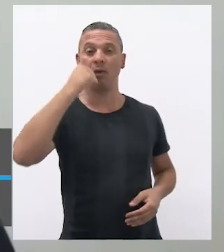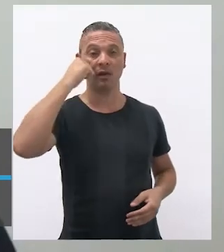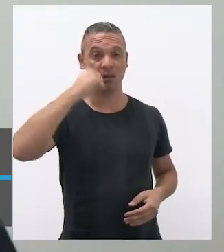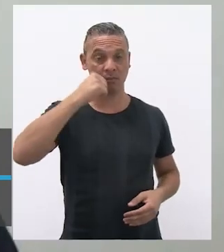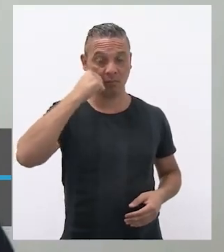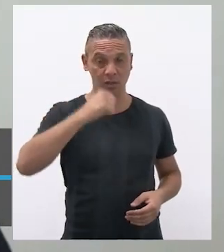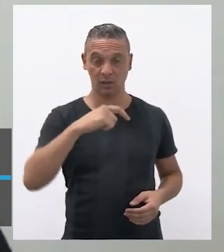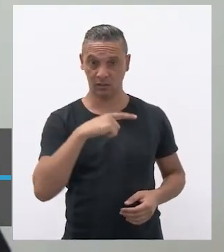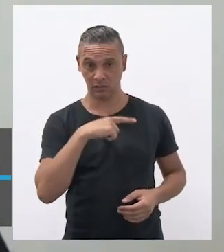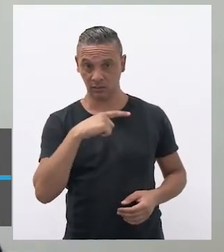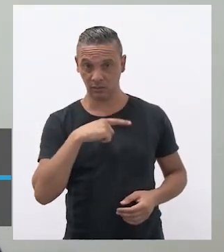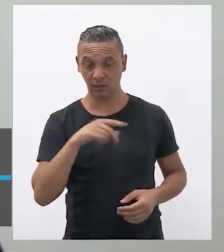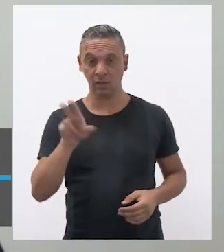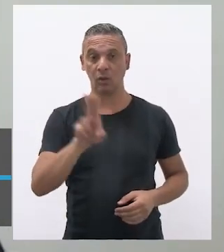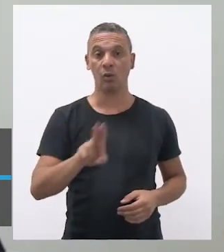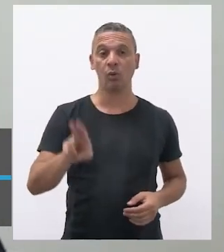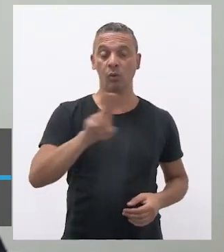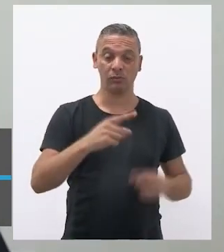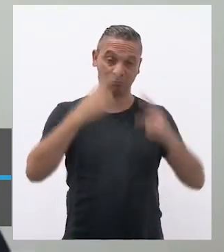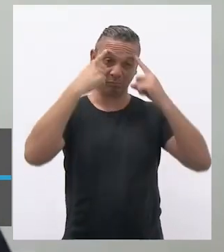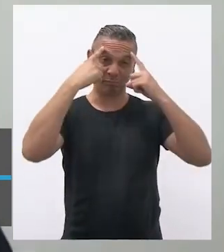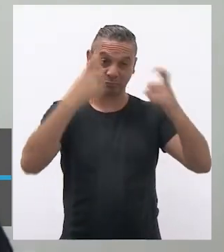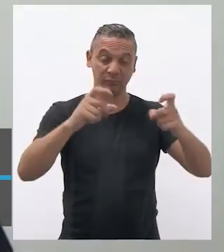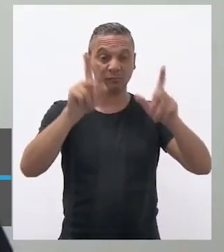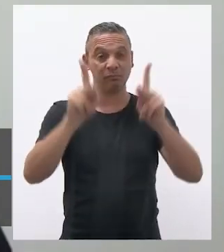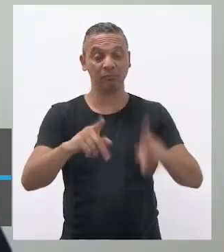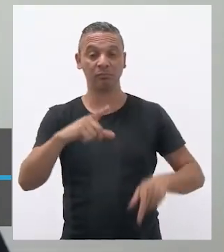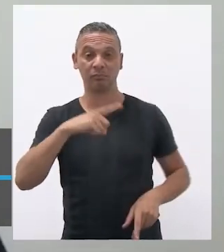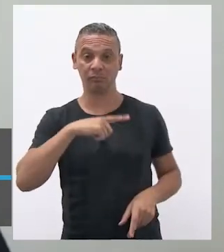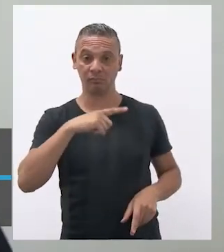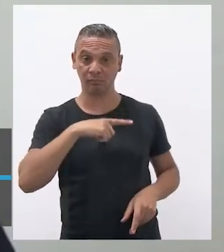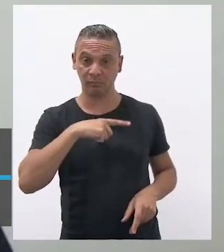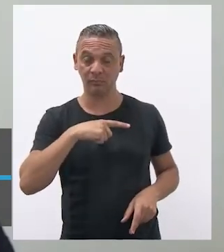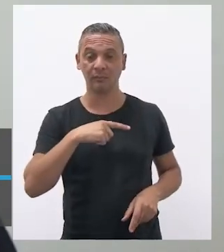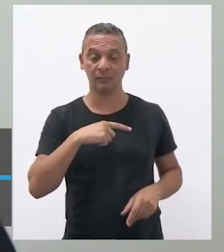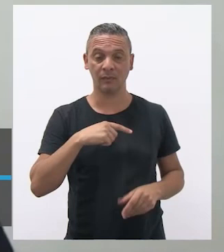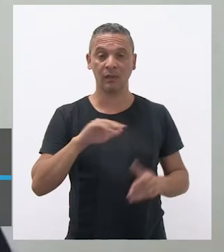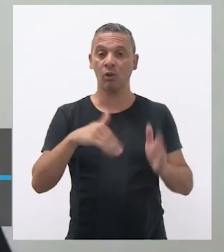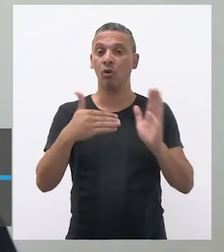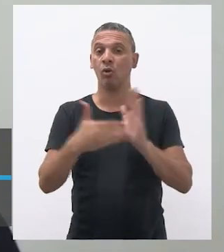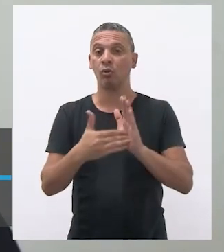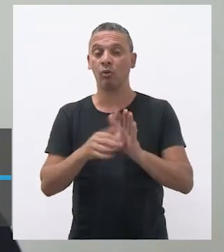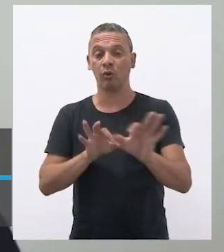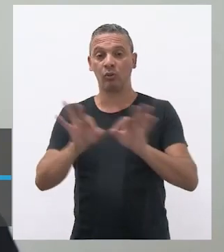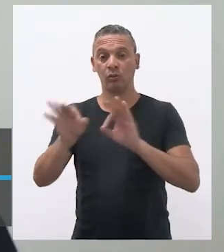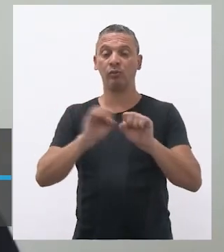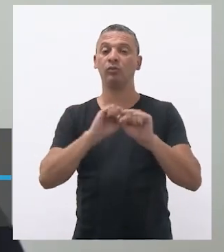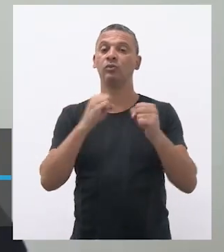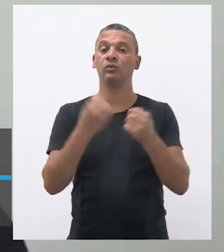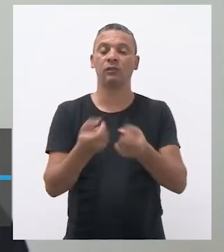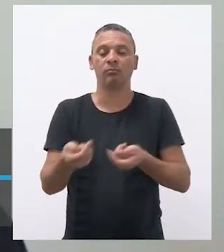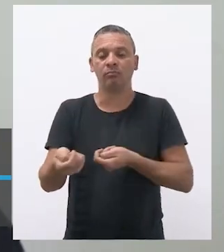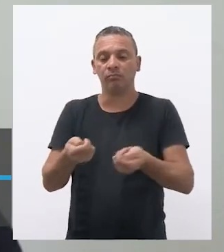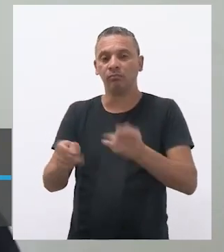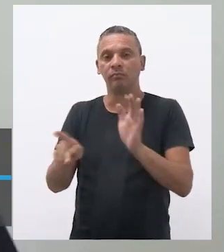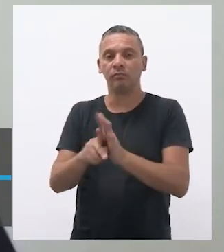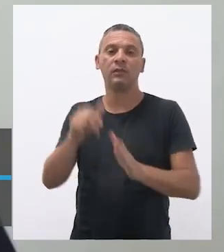estereótipos, esses estigmas de gênero que ainda informam a atuação de aplicadores do